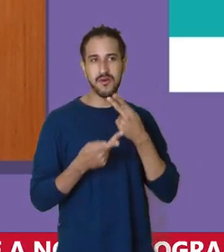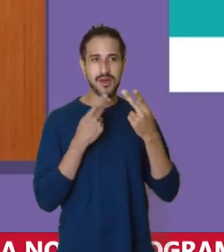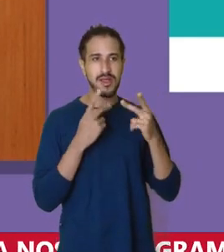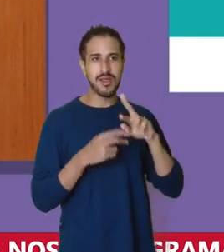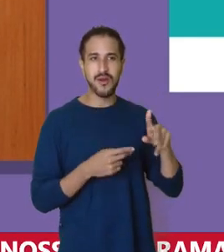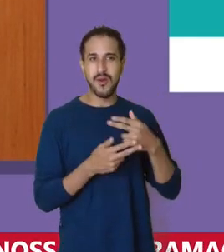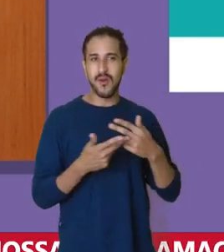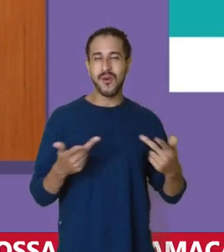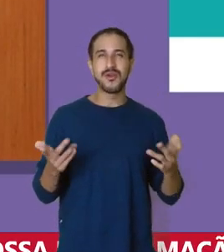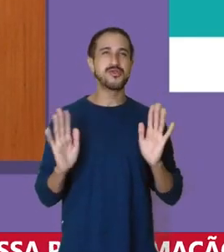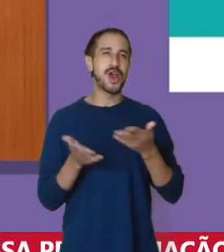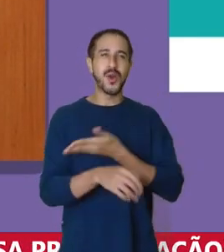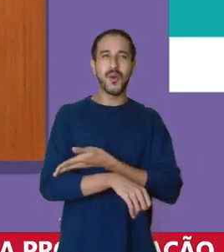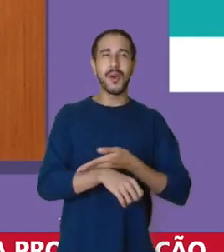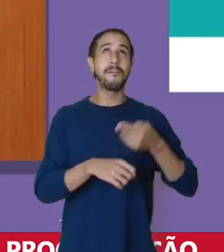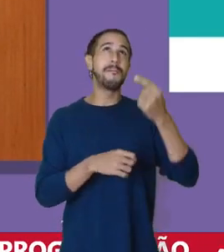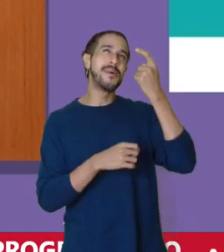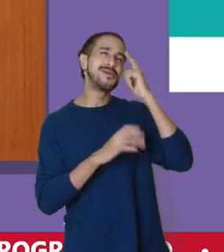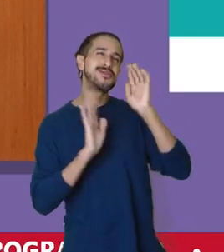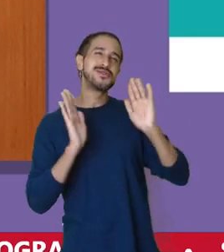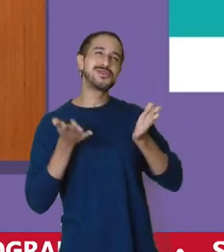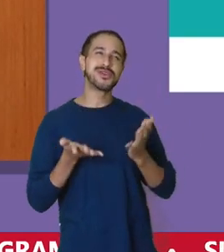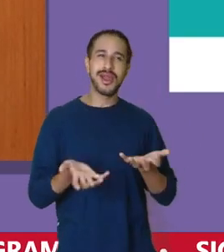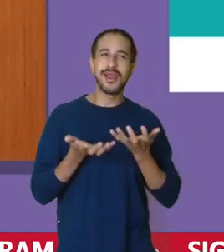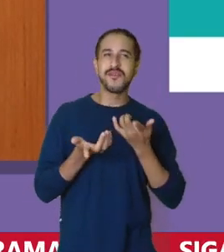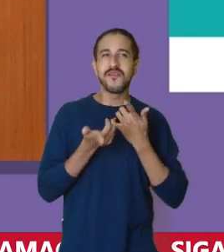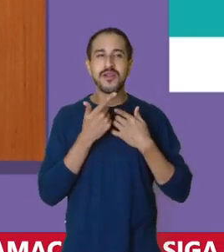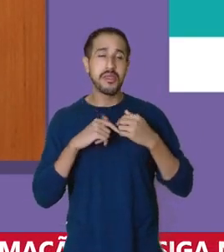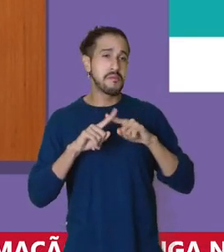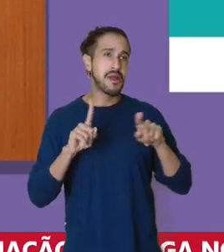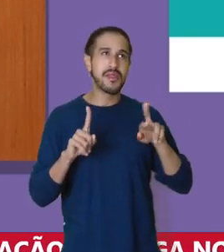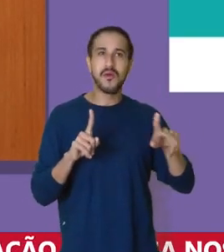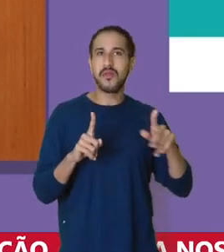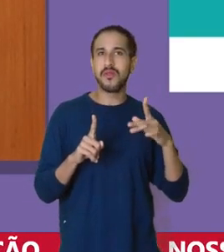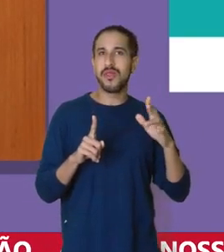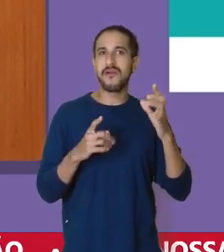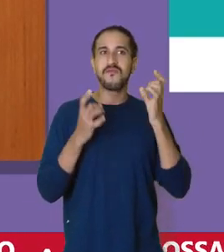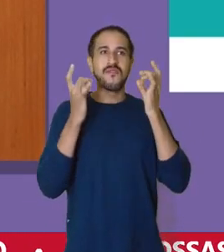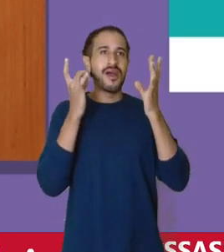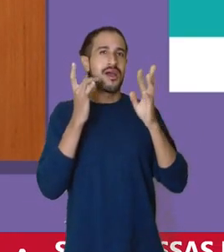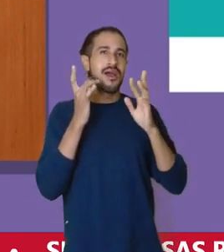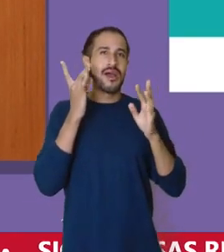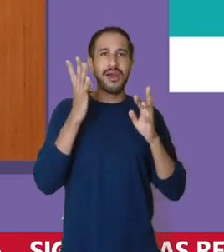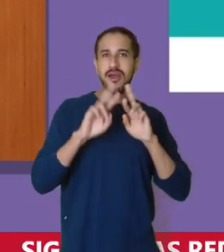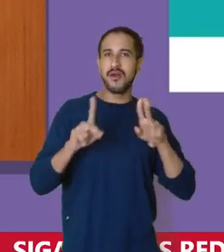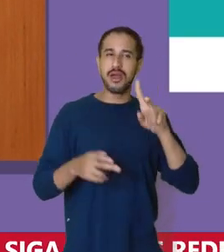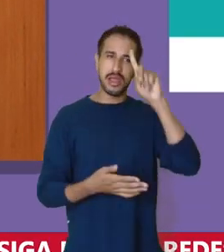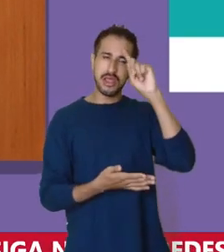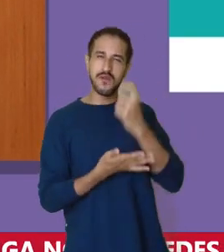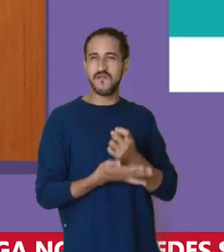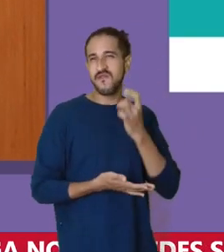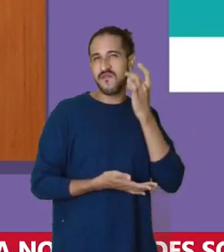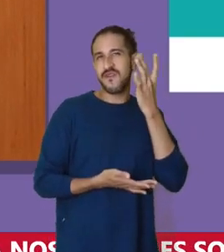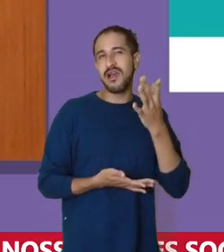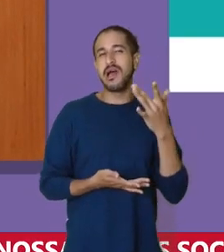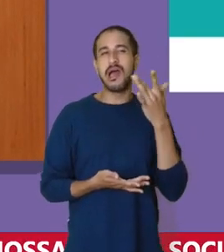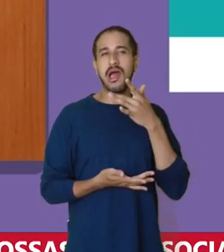nada que eu já pensava, que eu já queria, e não foi nada tranquilo, assim, não foi uma decisão fácil